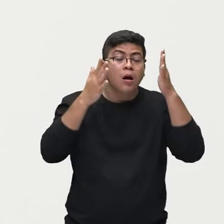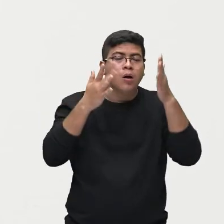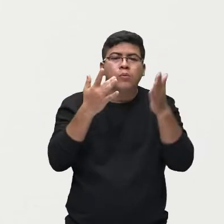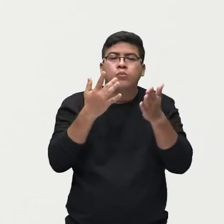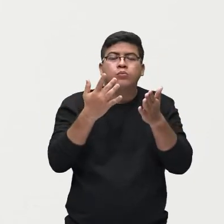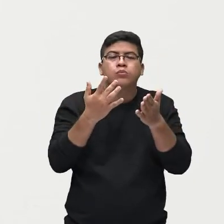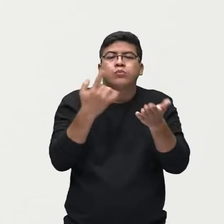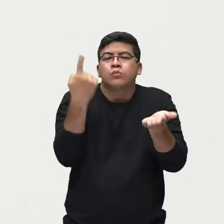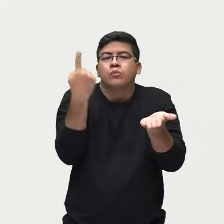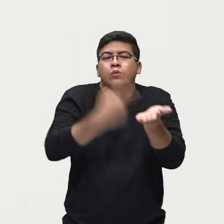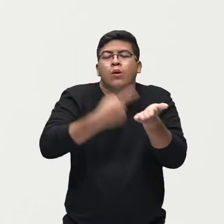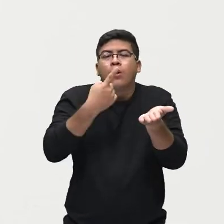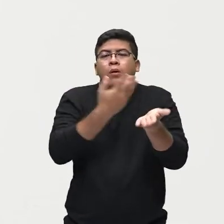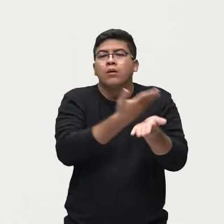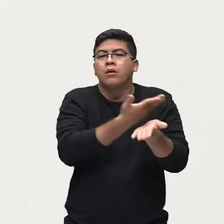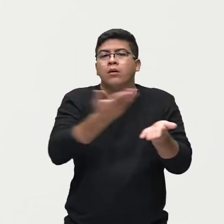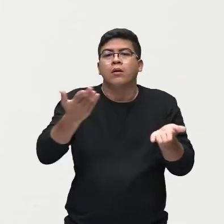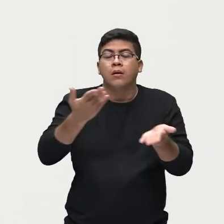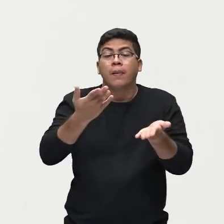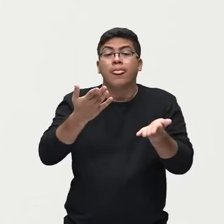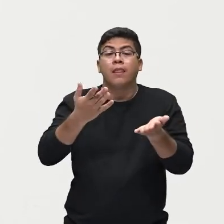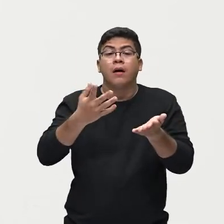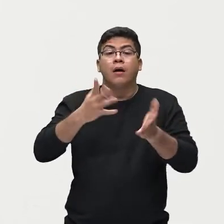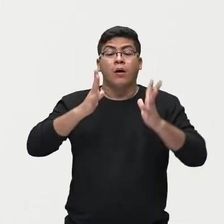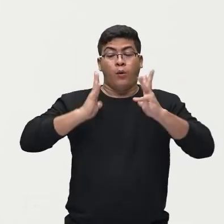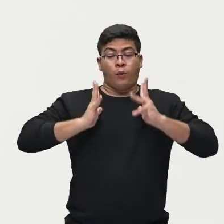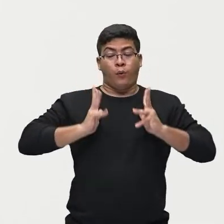perdão um exercício de